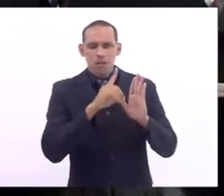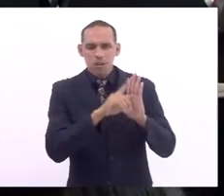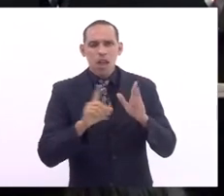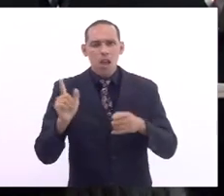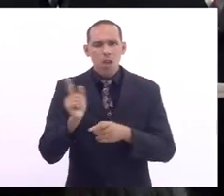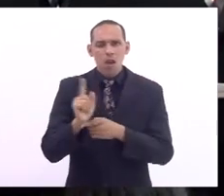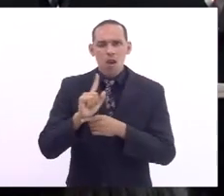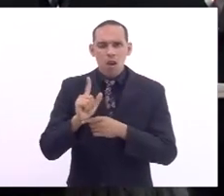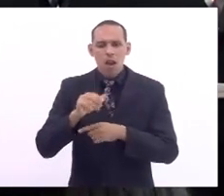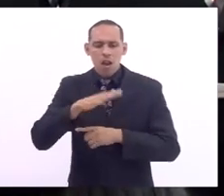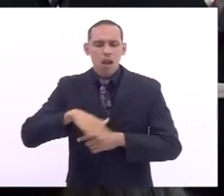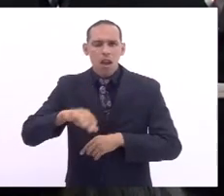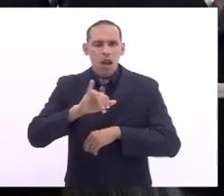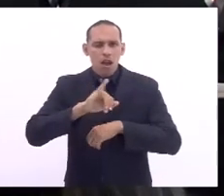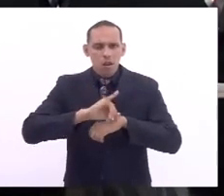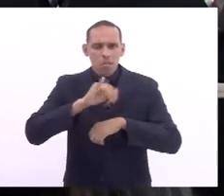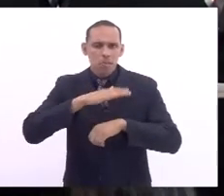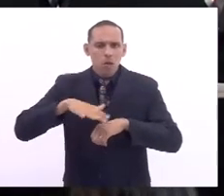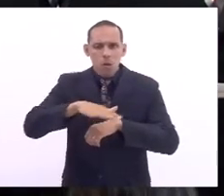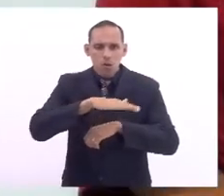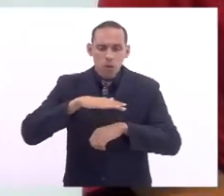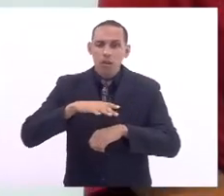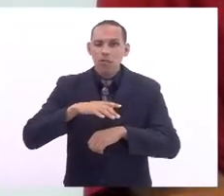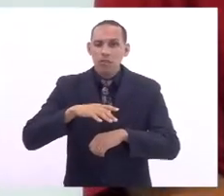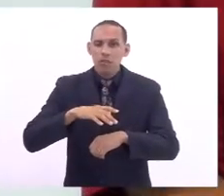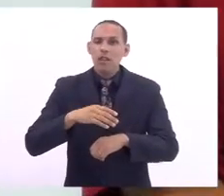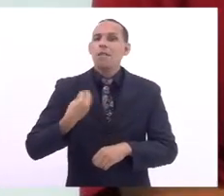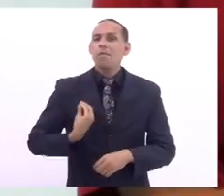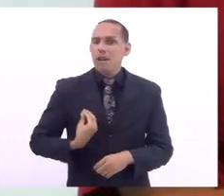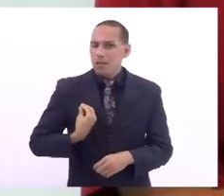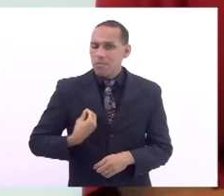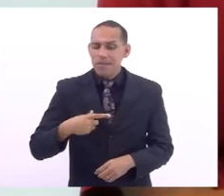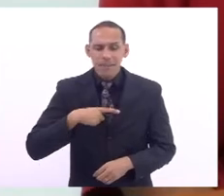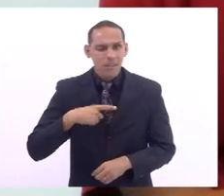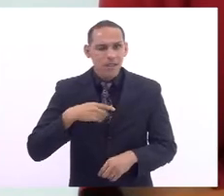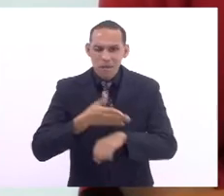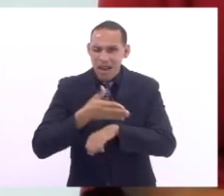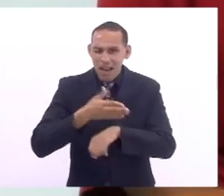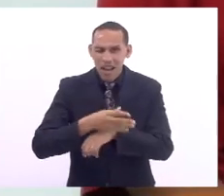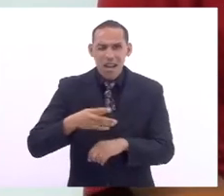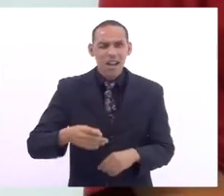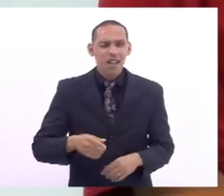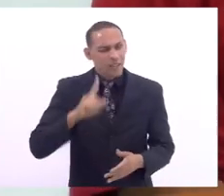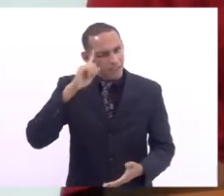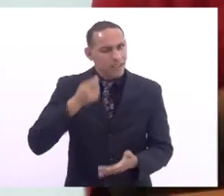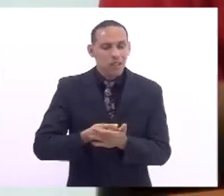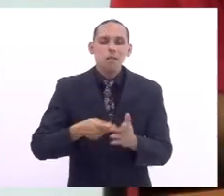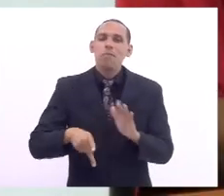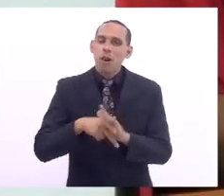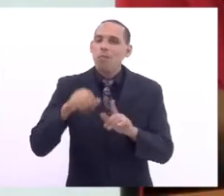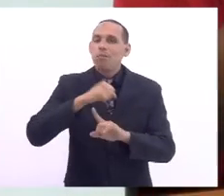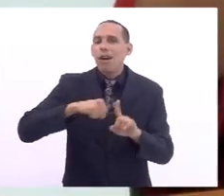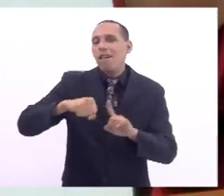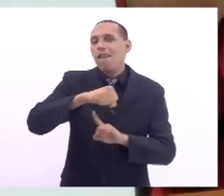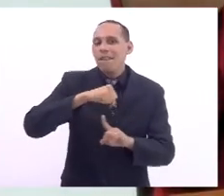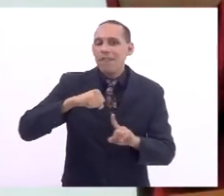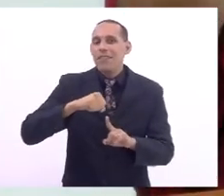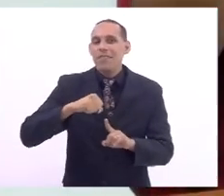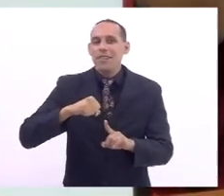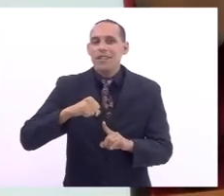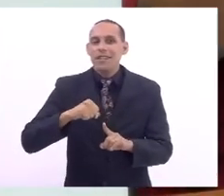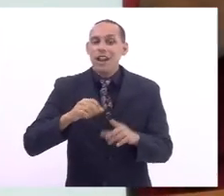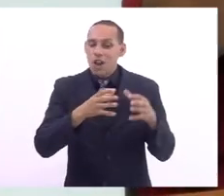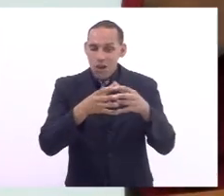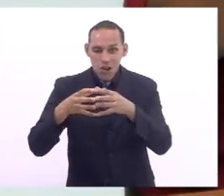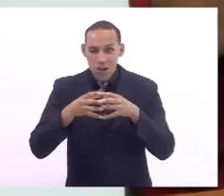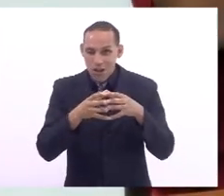governança das da Metropolitana do do Rio de Janeiro teve uma participação decisiva da sociedade civil e entre os coletivos